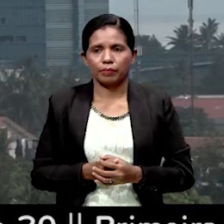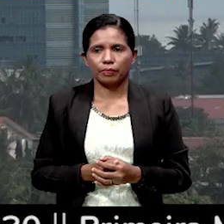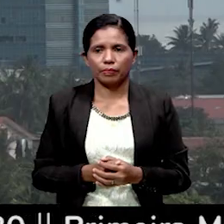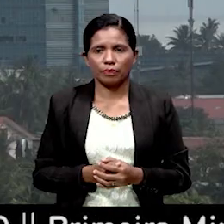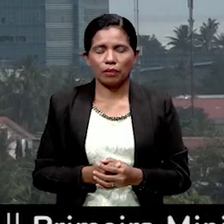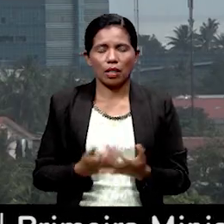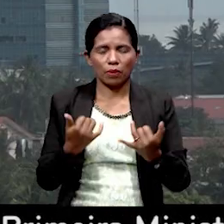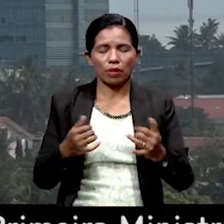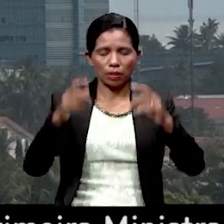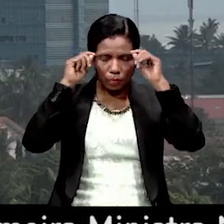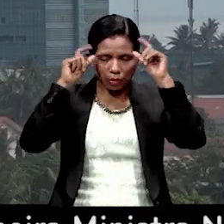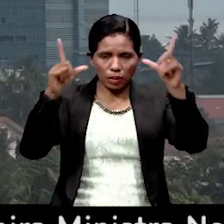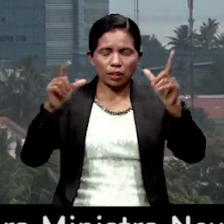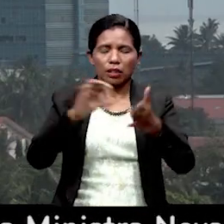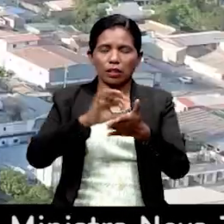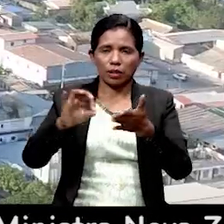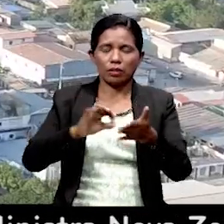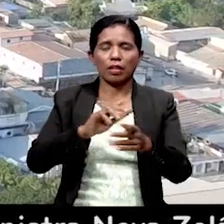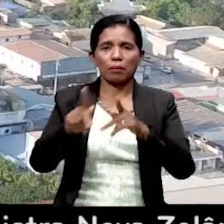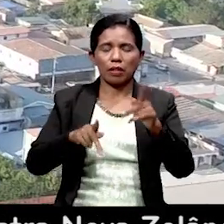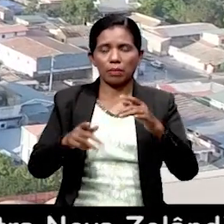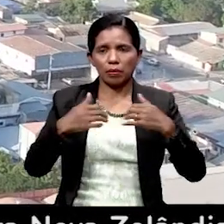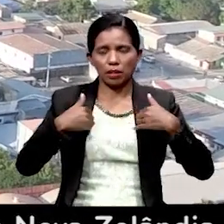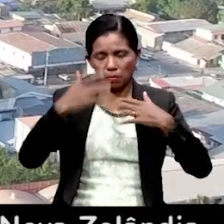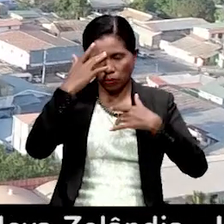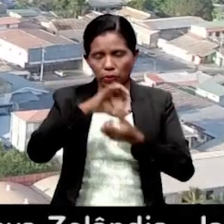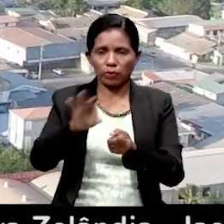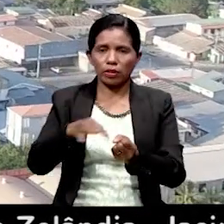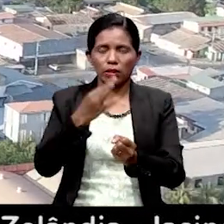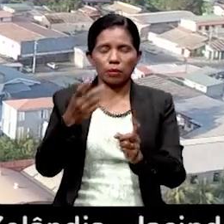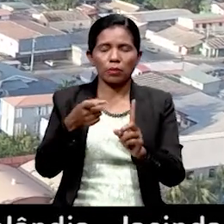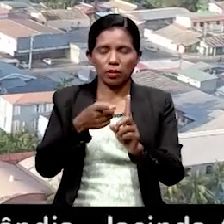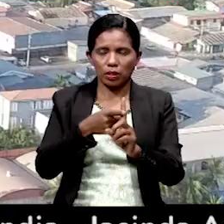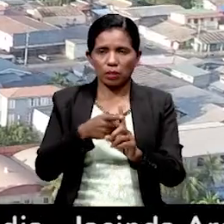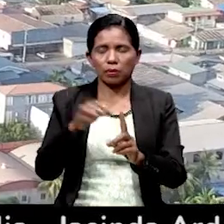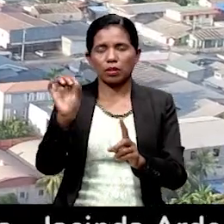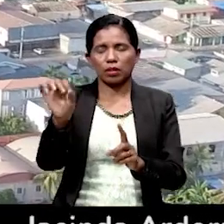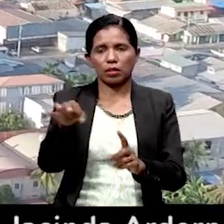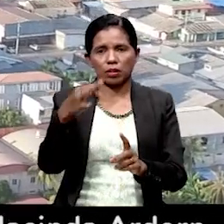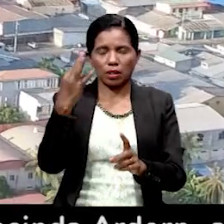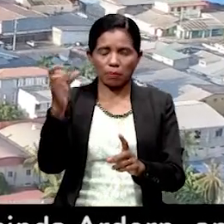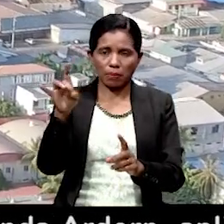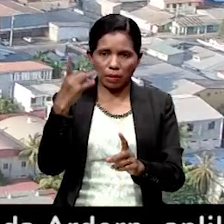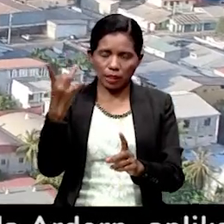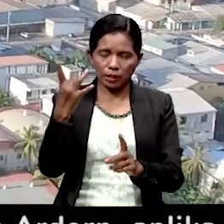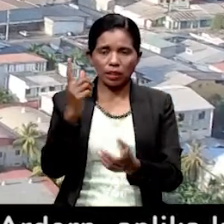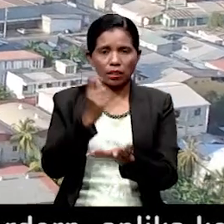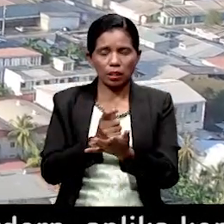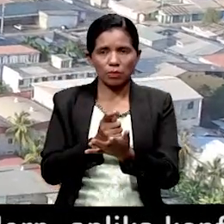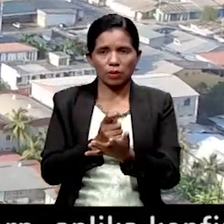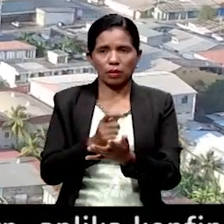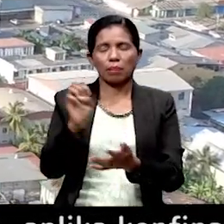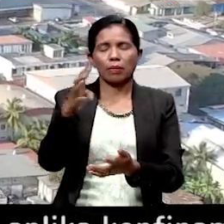Leste registra ona caso cumulativo confirmado rihun sanul resin valu, caso recuperado rihun hatresin, caso ativo